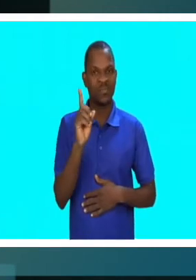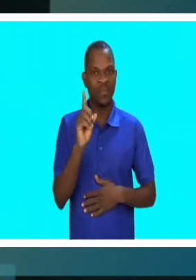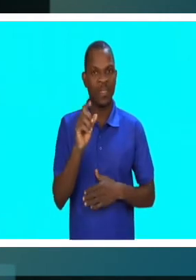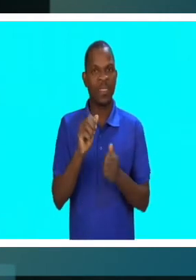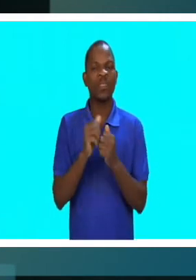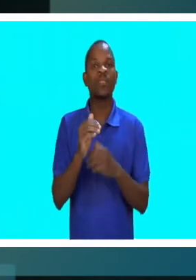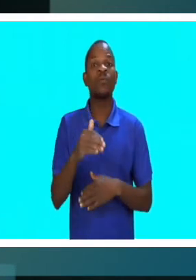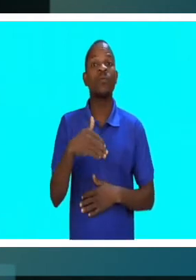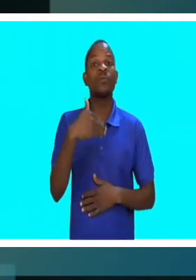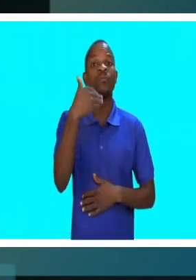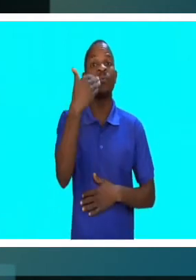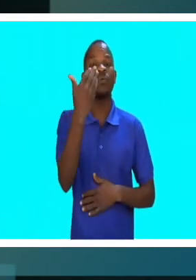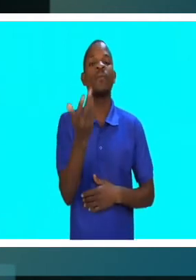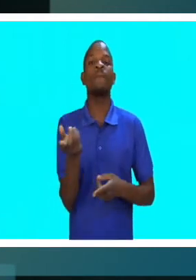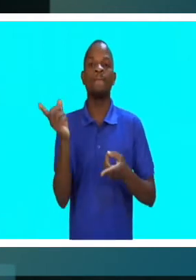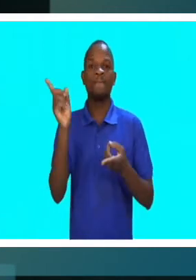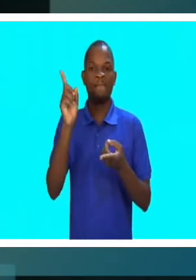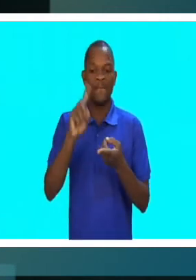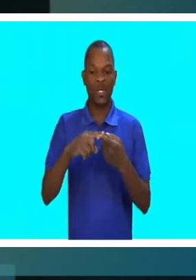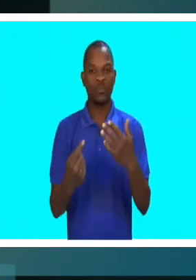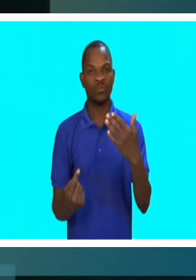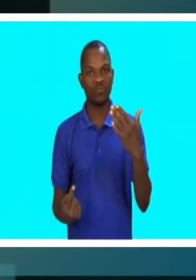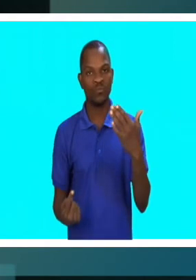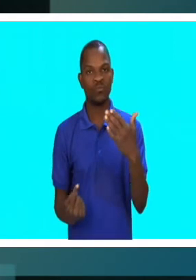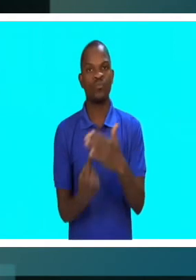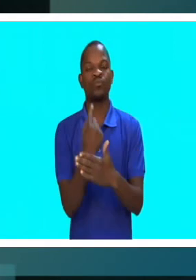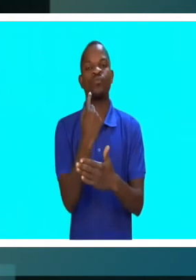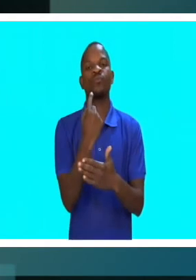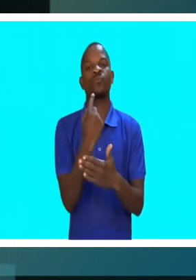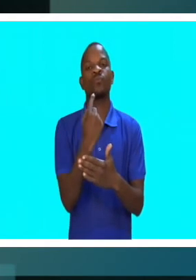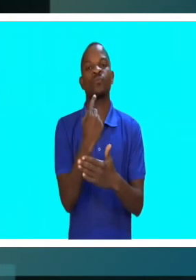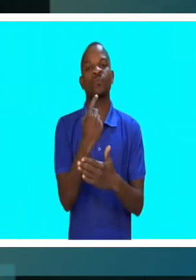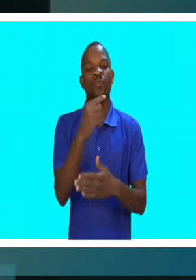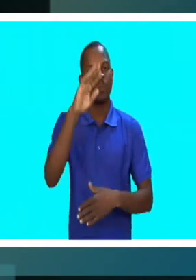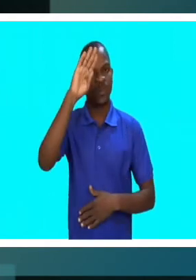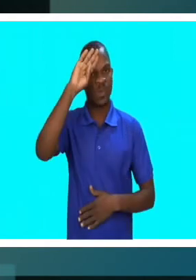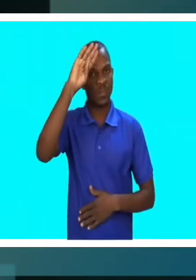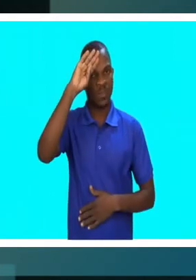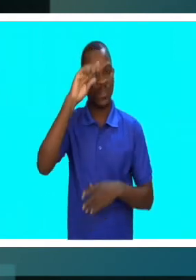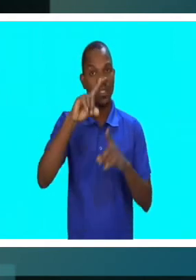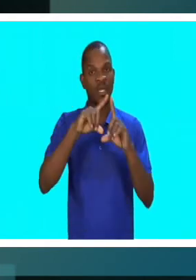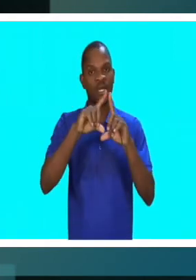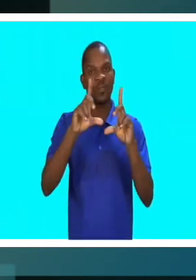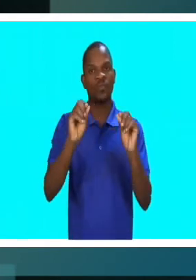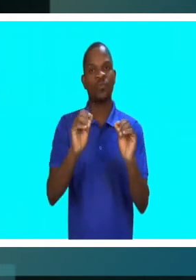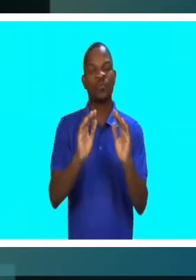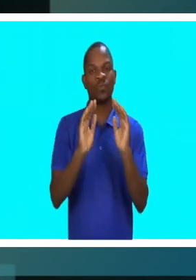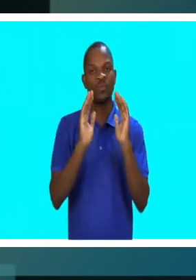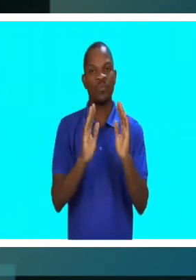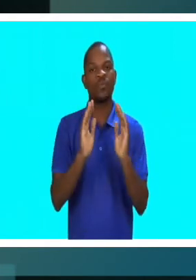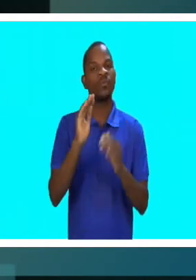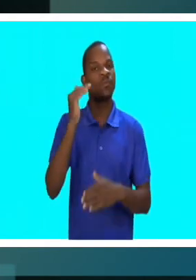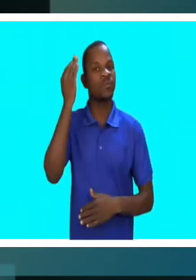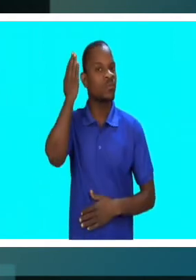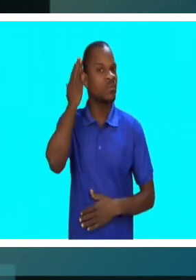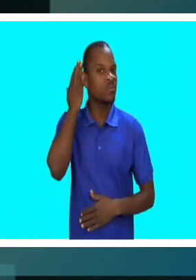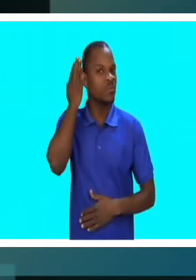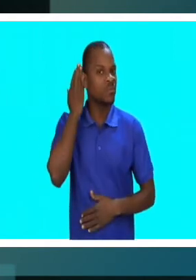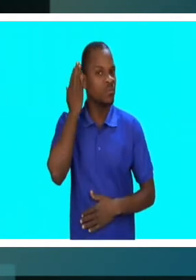Se eu não vier a esquecer o que teria se passado de novo, volta a ter uma recaída da